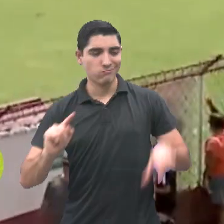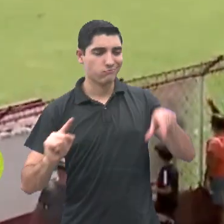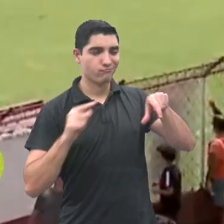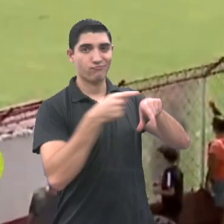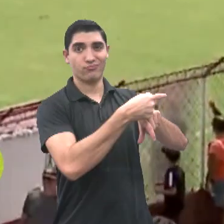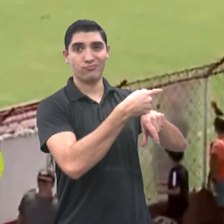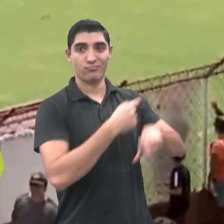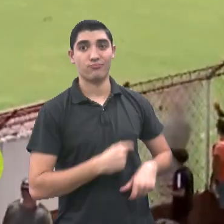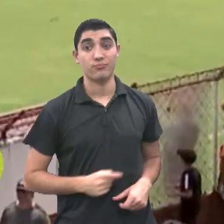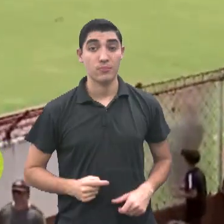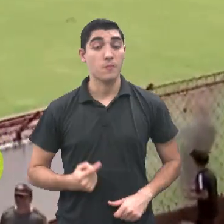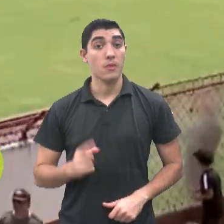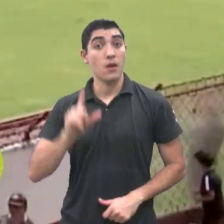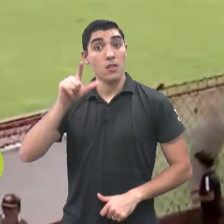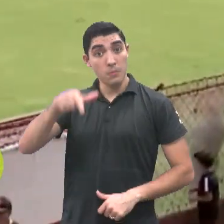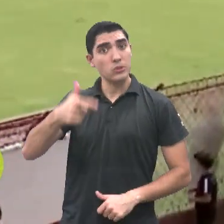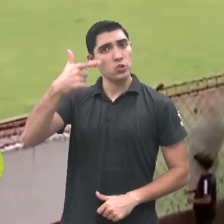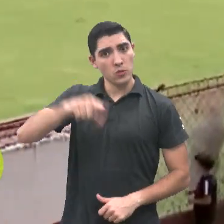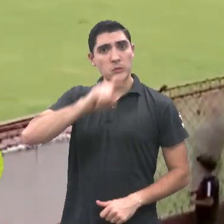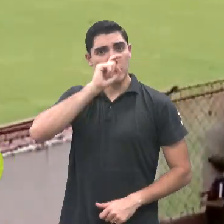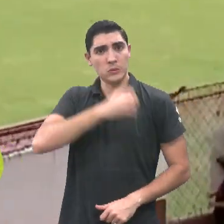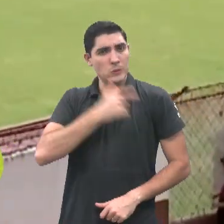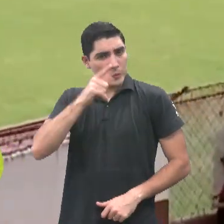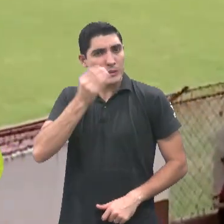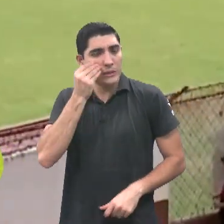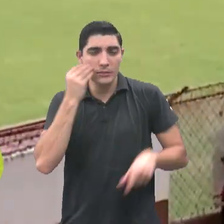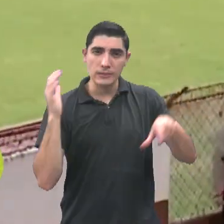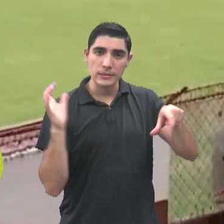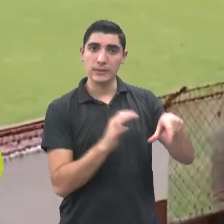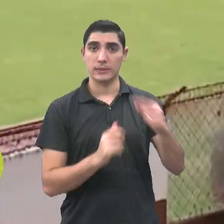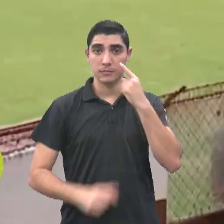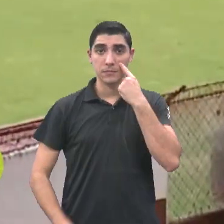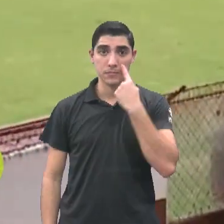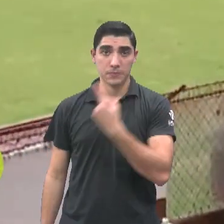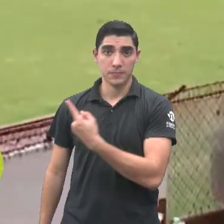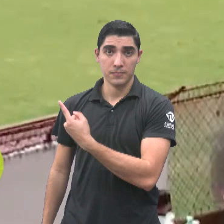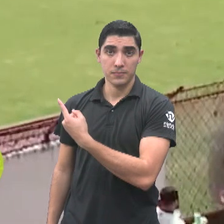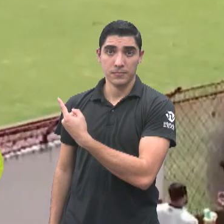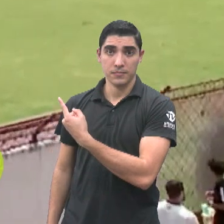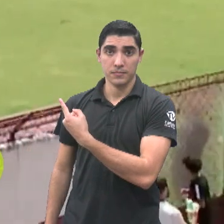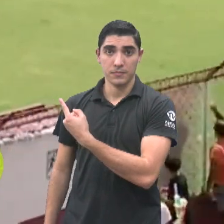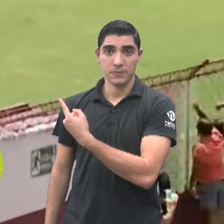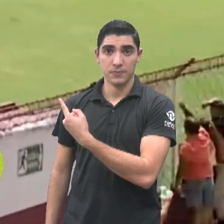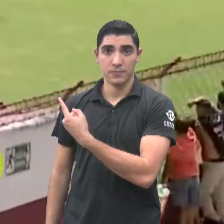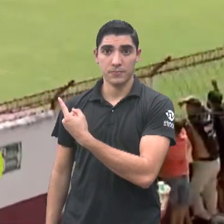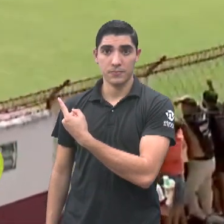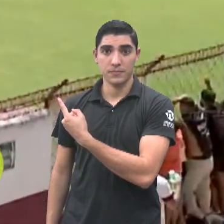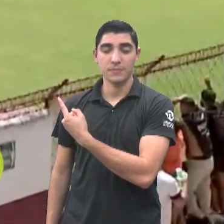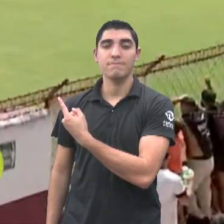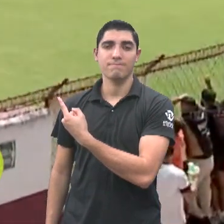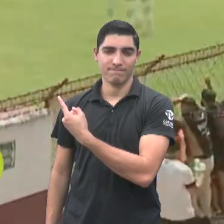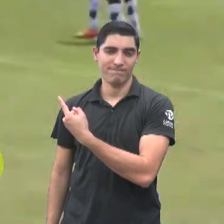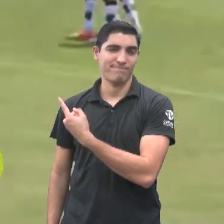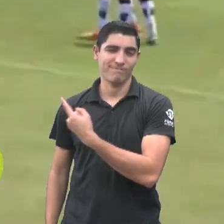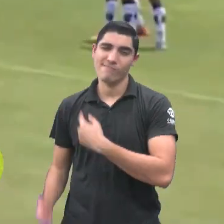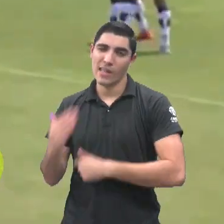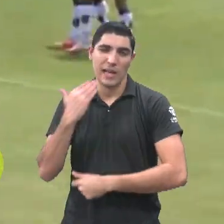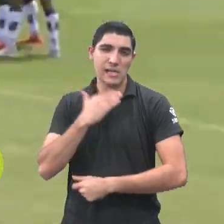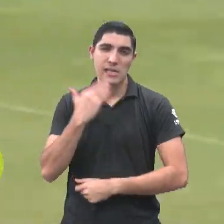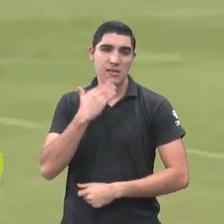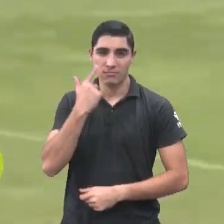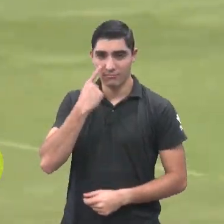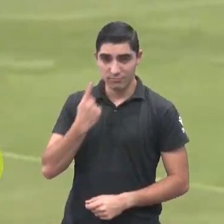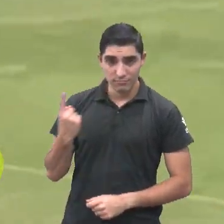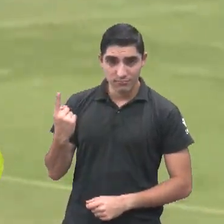De novo o São José no ataque, tabela de Thiago Rubim para a varanda, para Thiago Rubim que arriscou o chute, mas esse saiu fraquinho, fácil